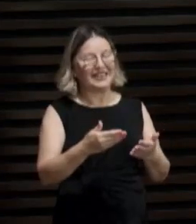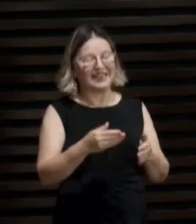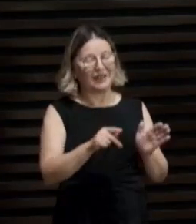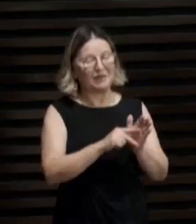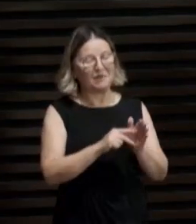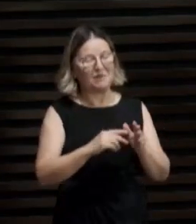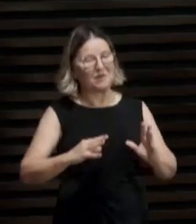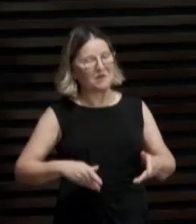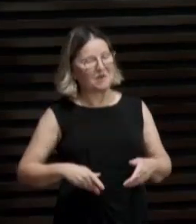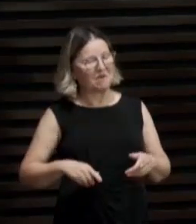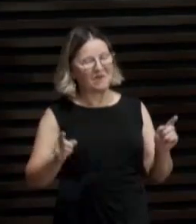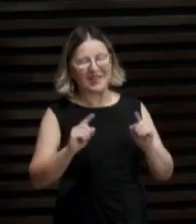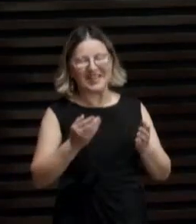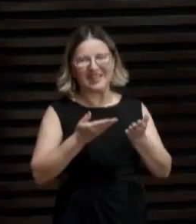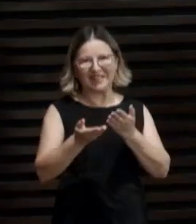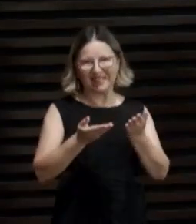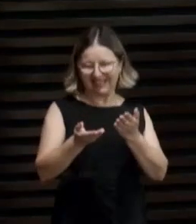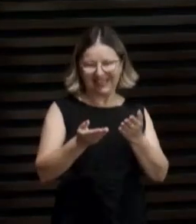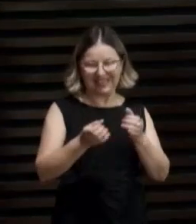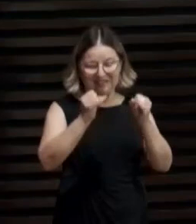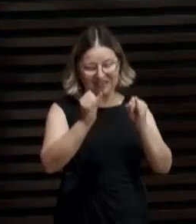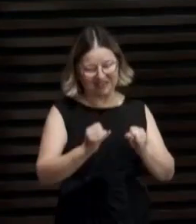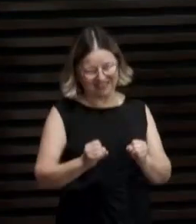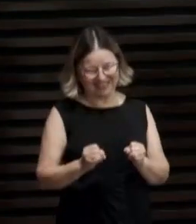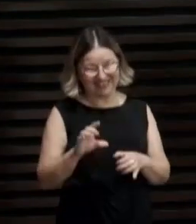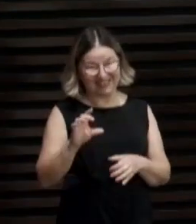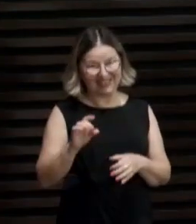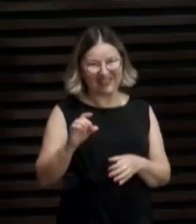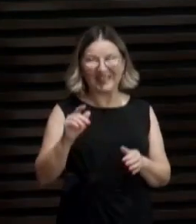Deus, senão ao seu Deus. Aleluia.